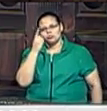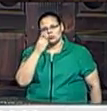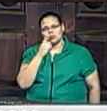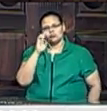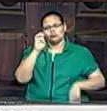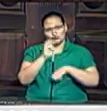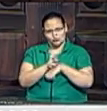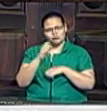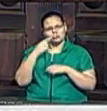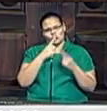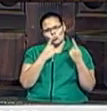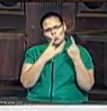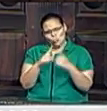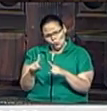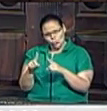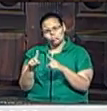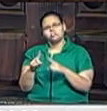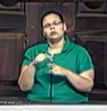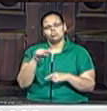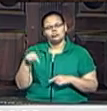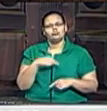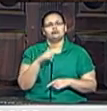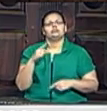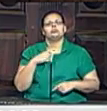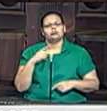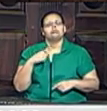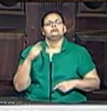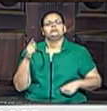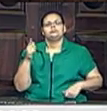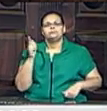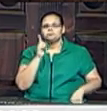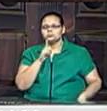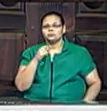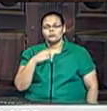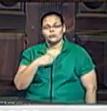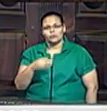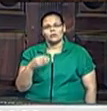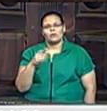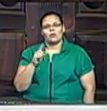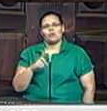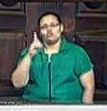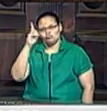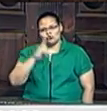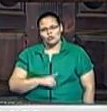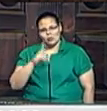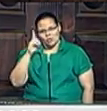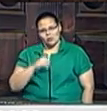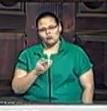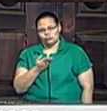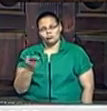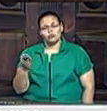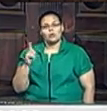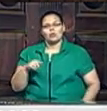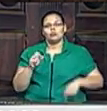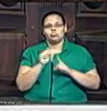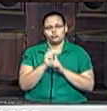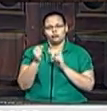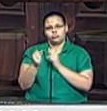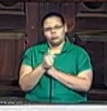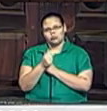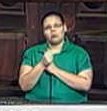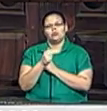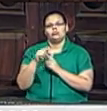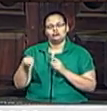posicionar contra, porque estaremos preservando o direito adquirido, estaremos preservando a nossa sociedade,